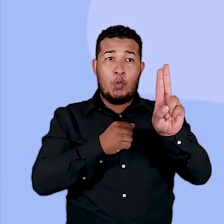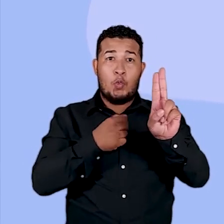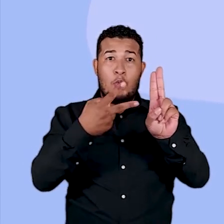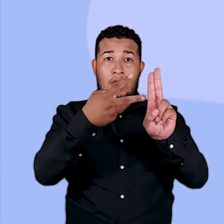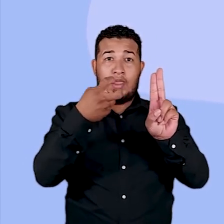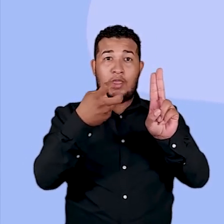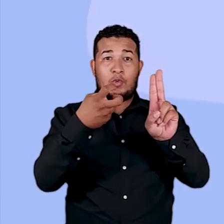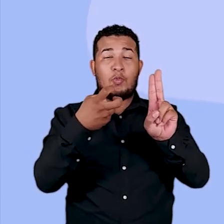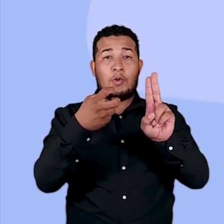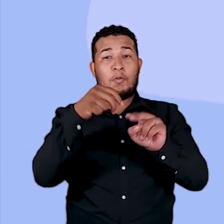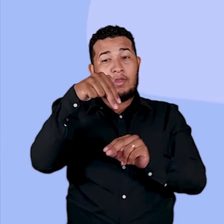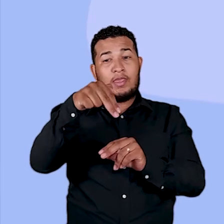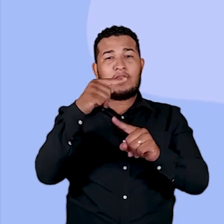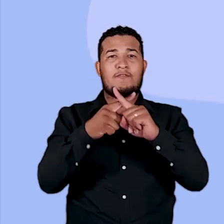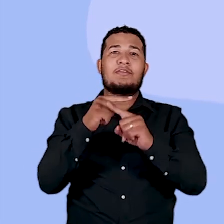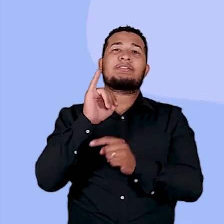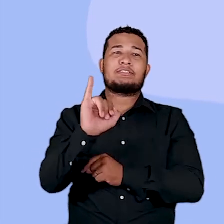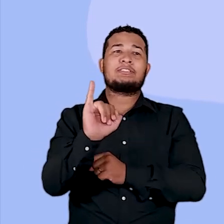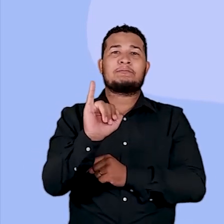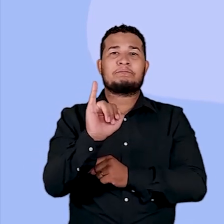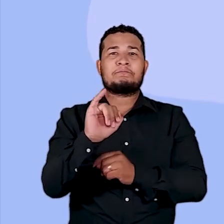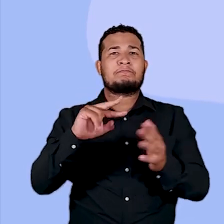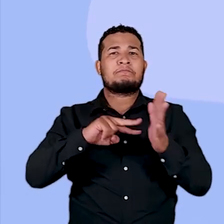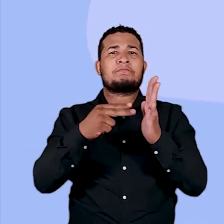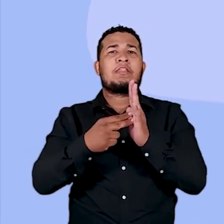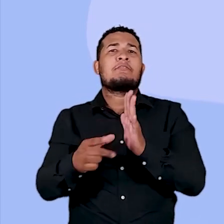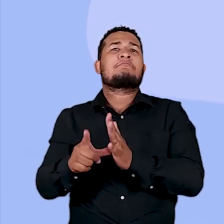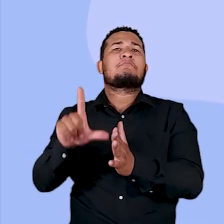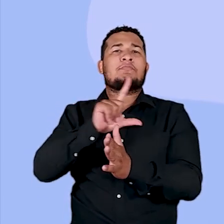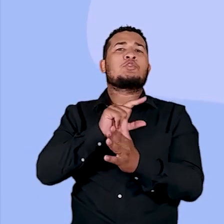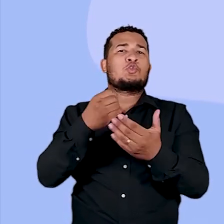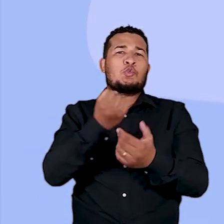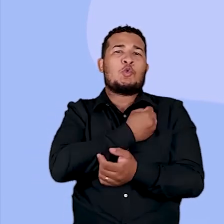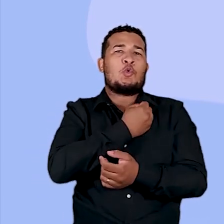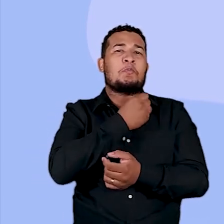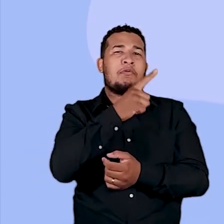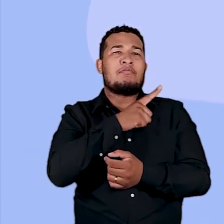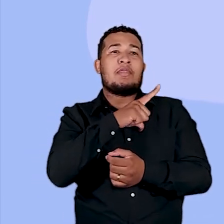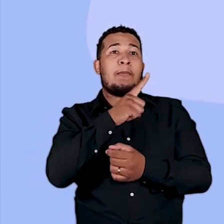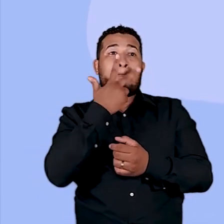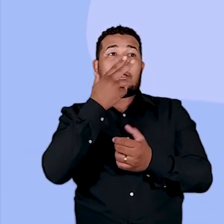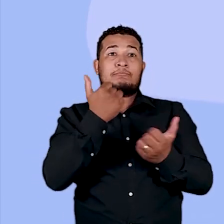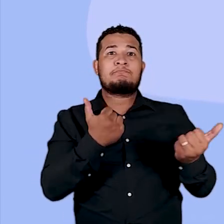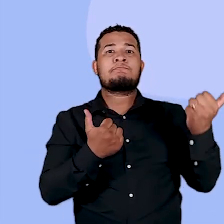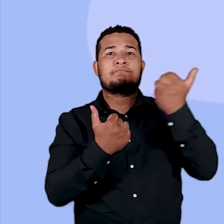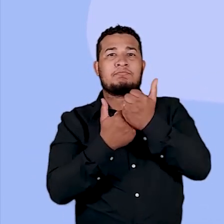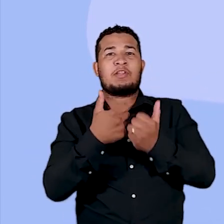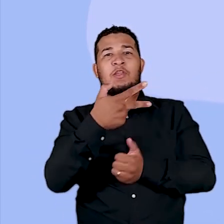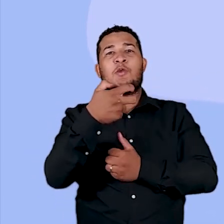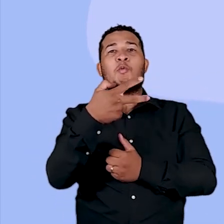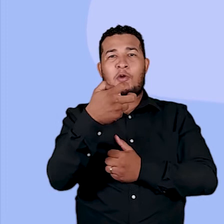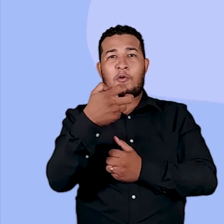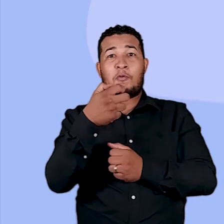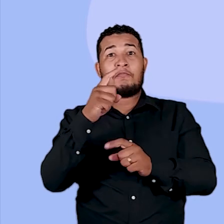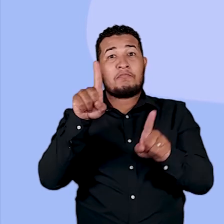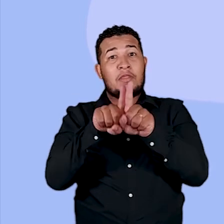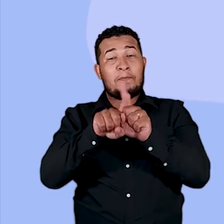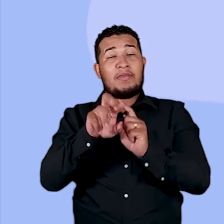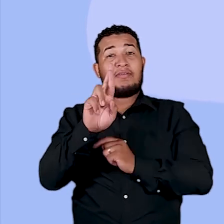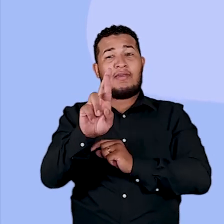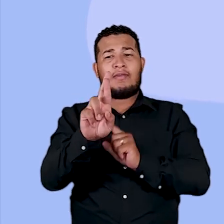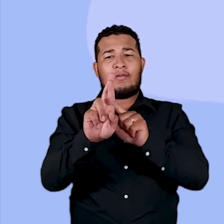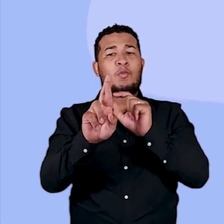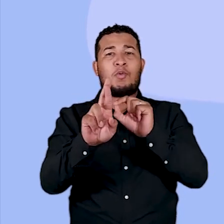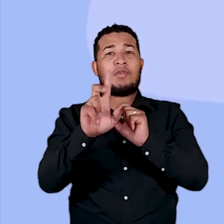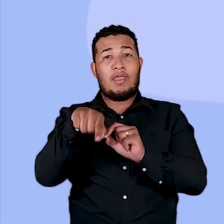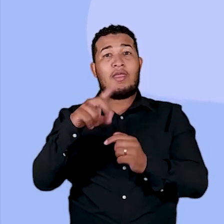é igual a R vezes I. Ou seja, aquele proporcional, aquele símbolo ali, foi substituído pelo igual e o R.